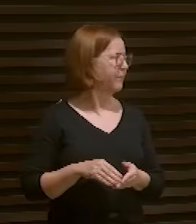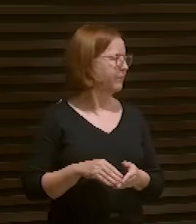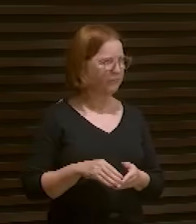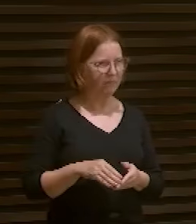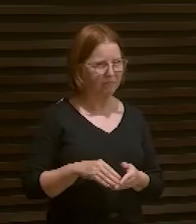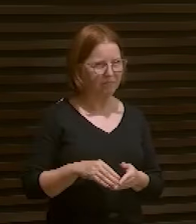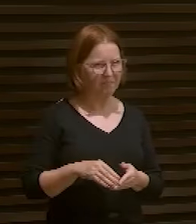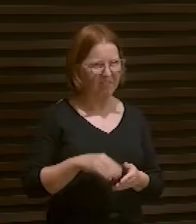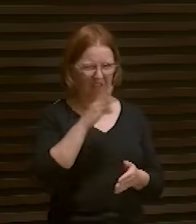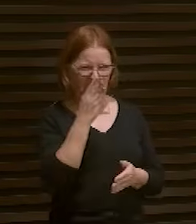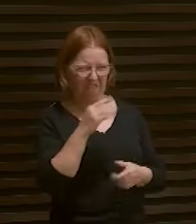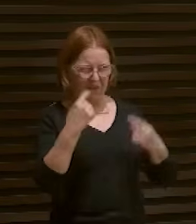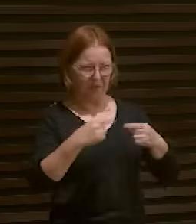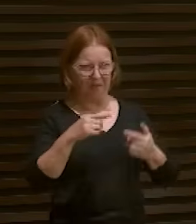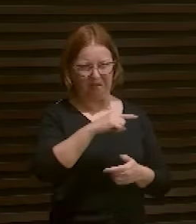faz assim,